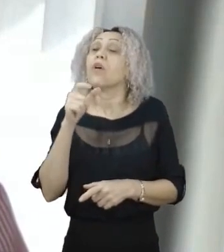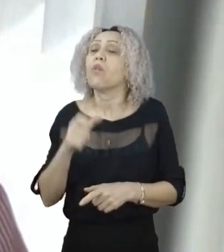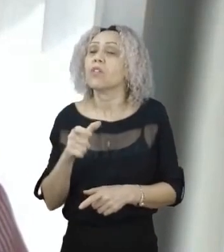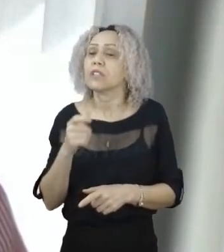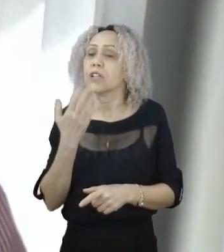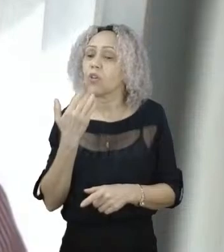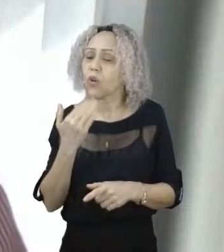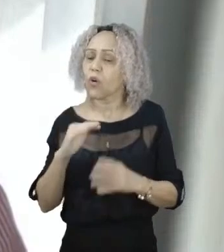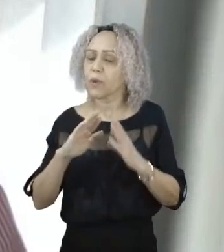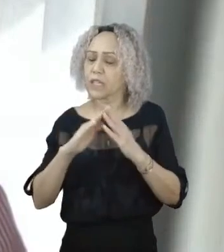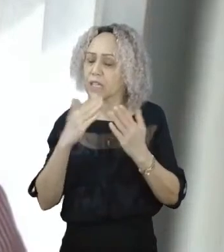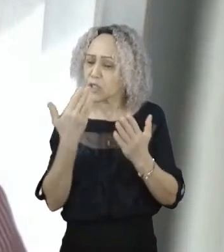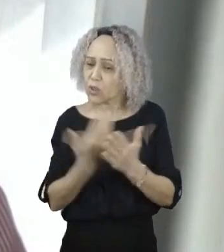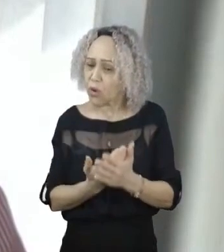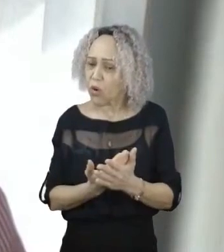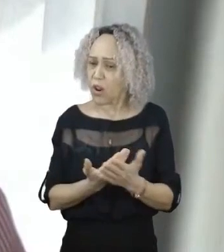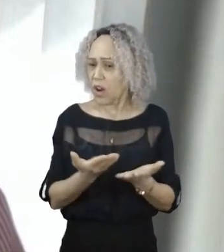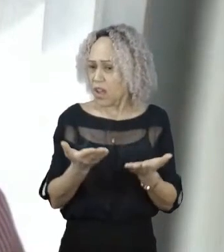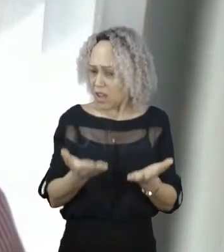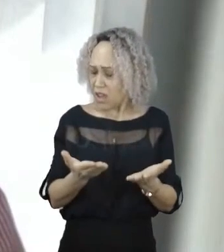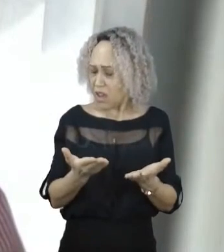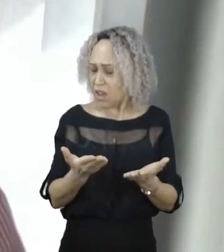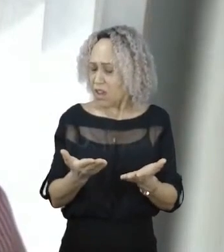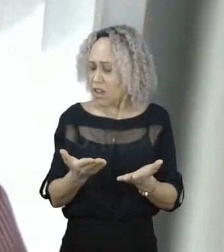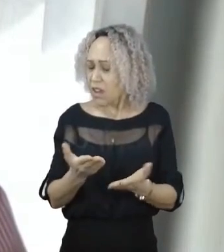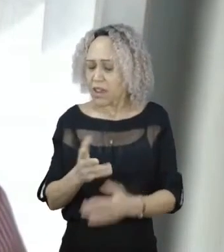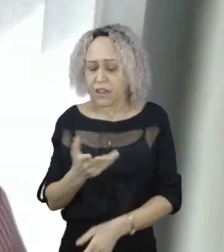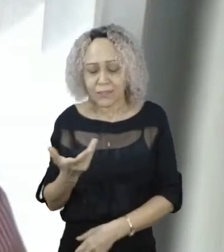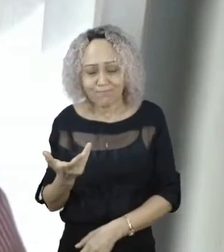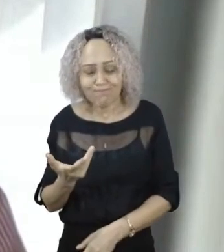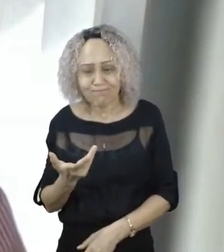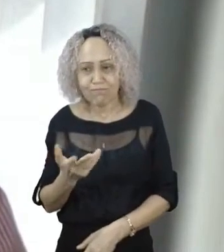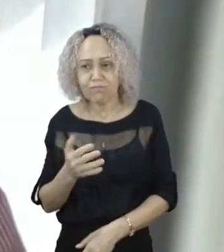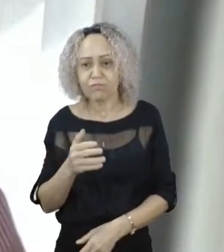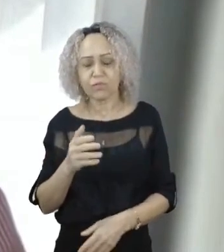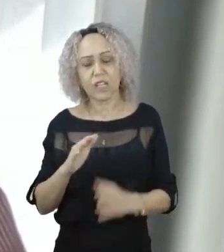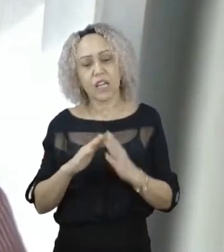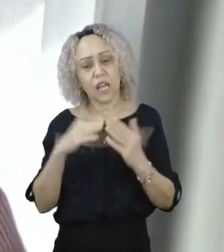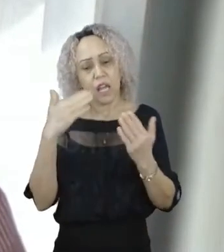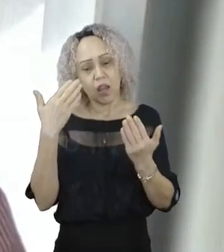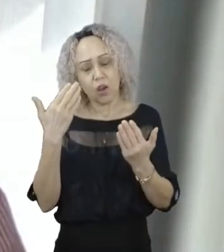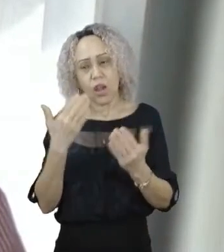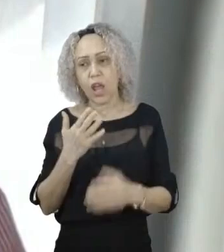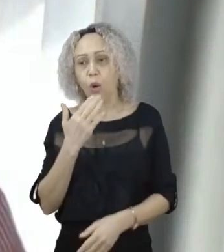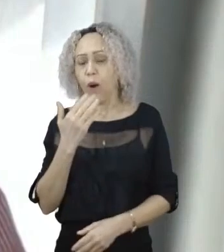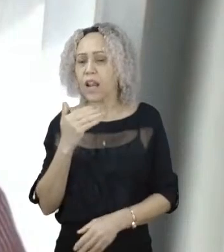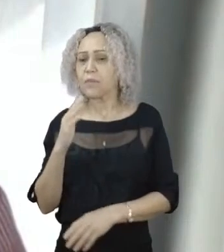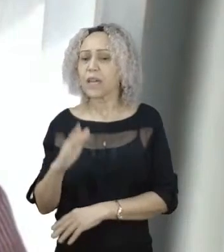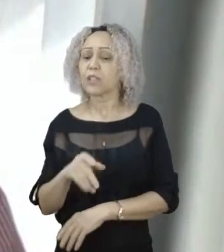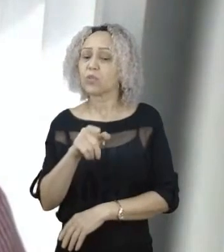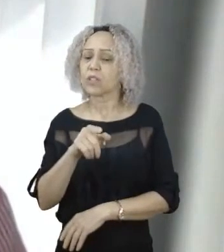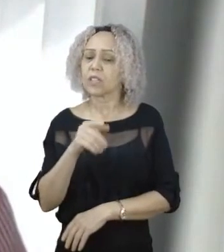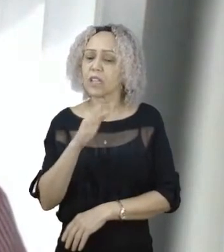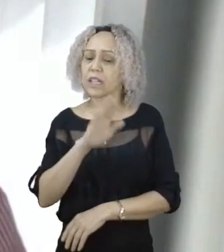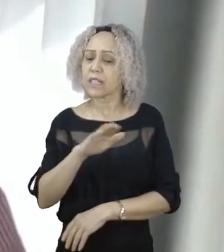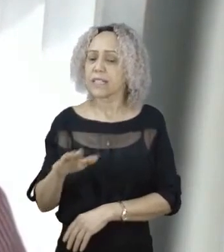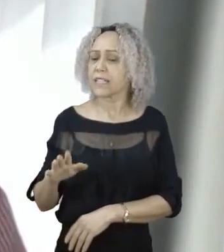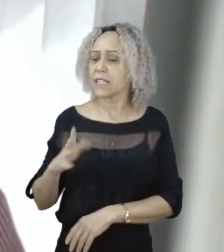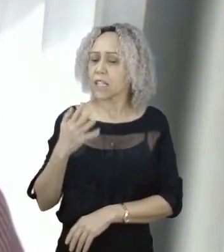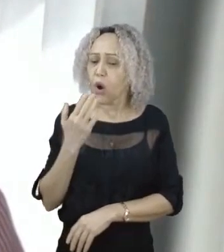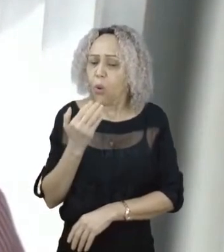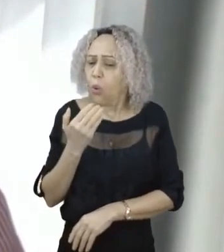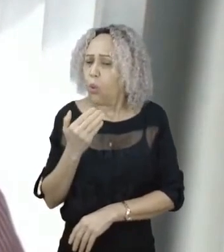elementos nutricionais. É a refeição mais forte que elas conseguem acessar durante o dia. E a questão